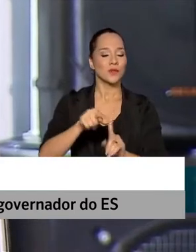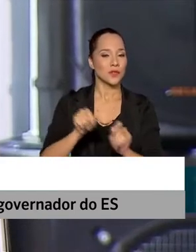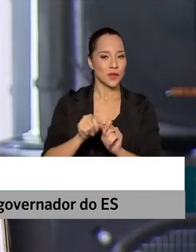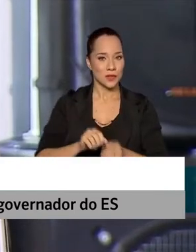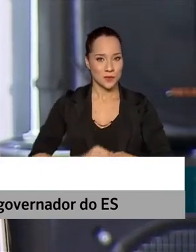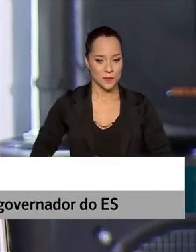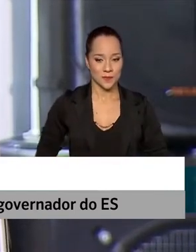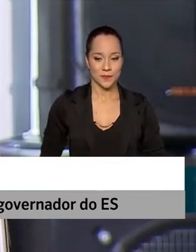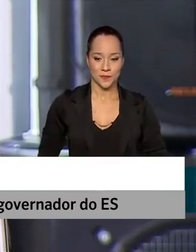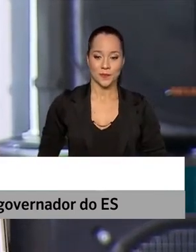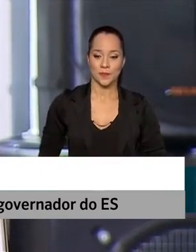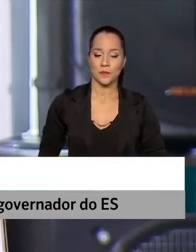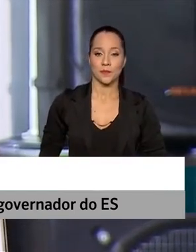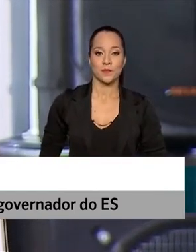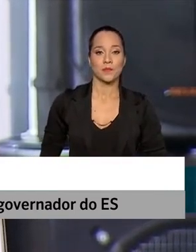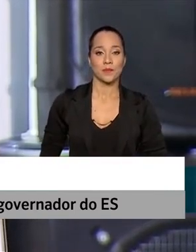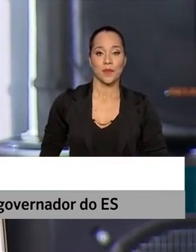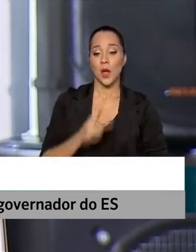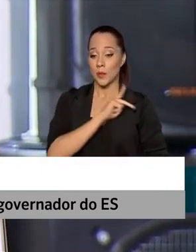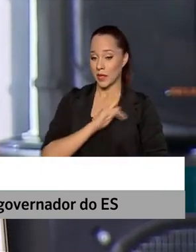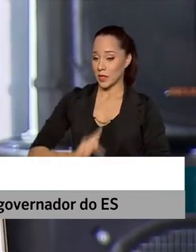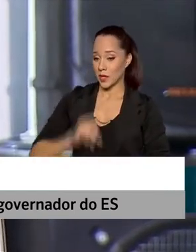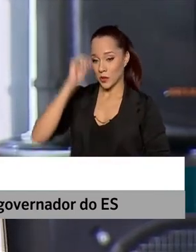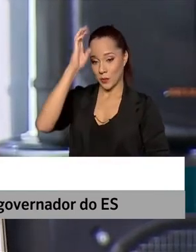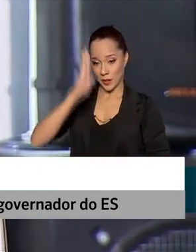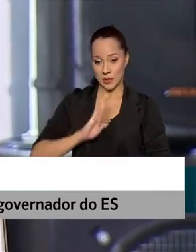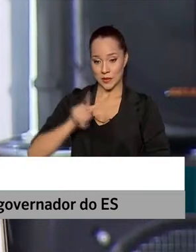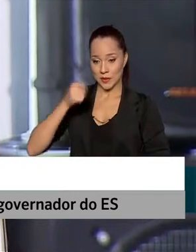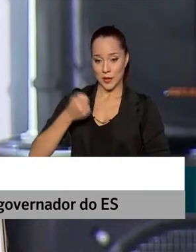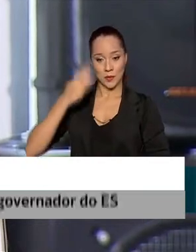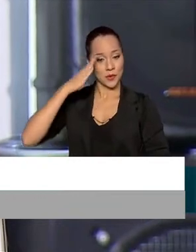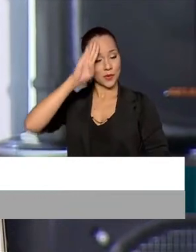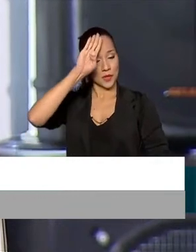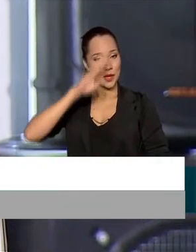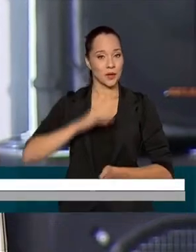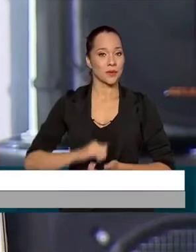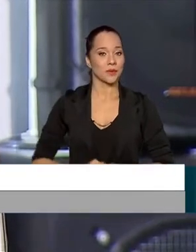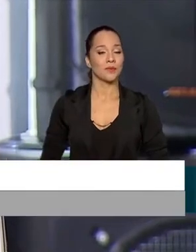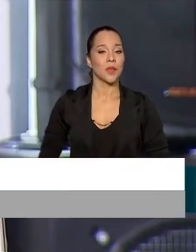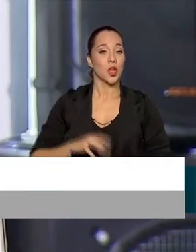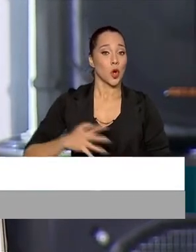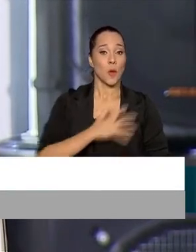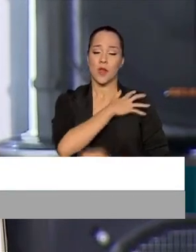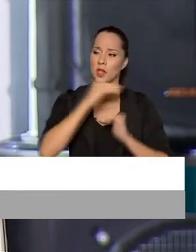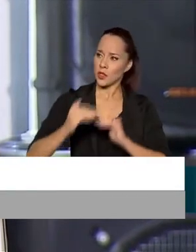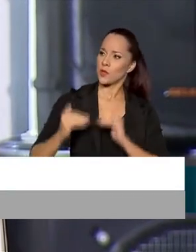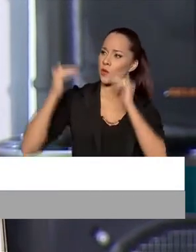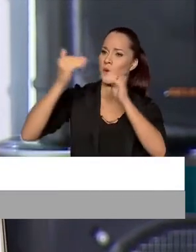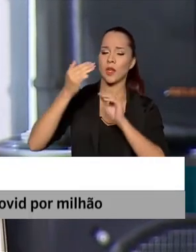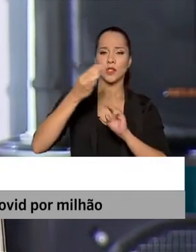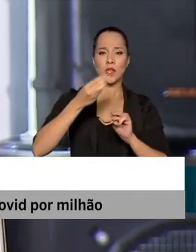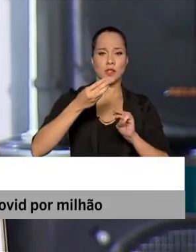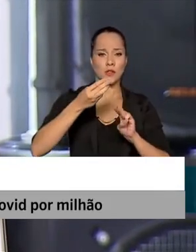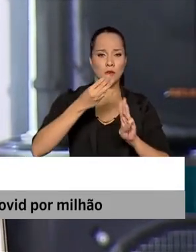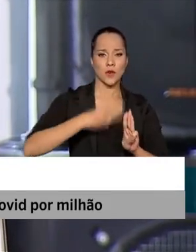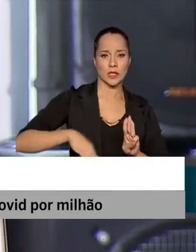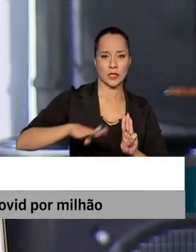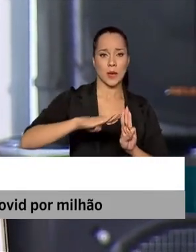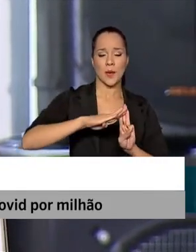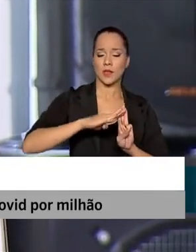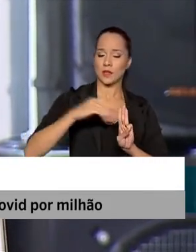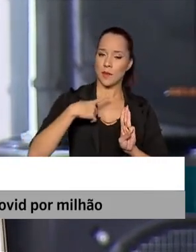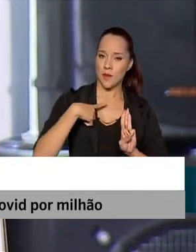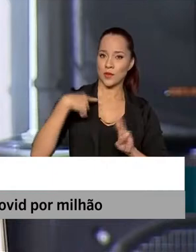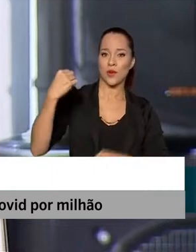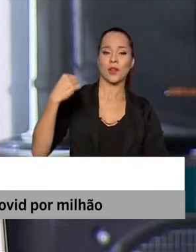traçados. Ao senhor Presidente da República, Jair Messias Bolsonaro, Comandante Supremo das Forças Armadas, por ter me